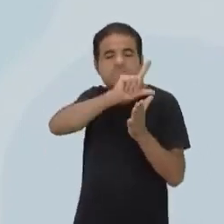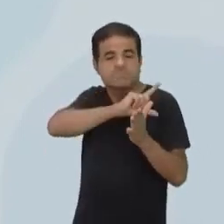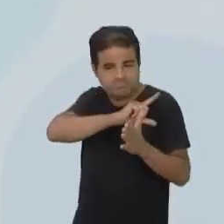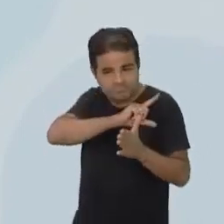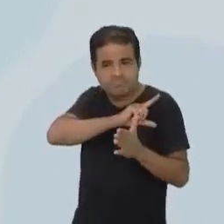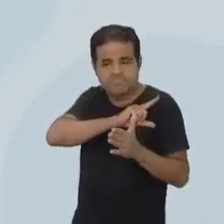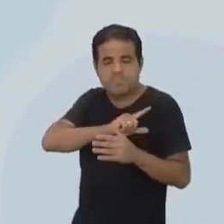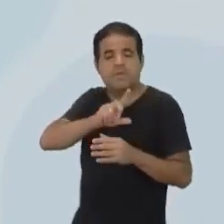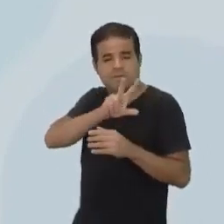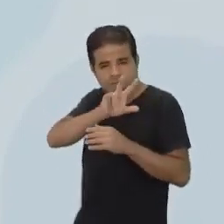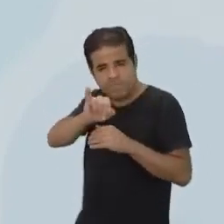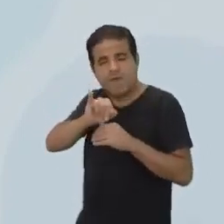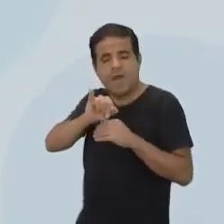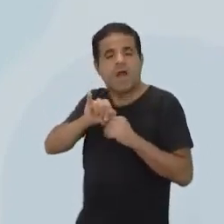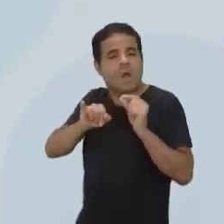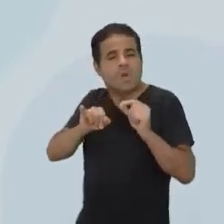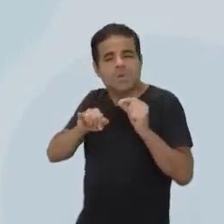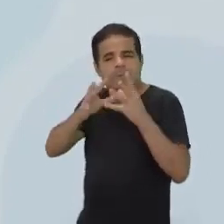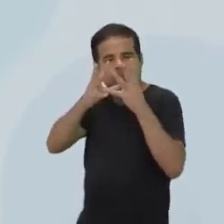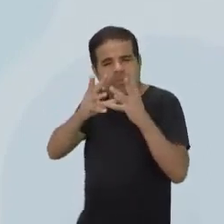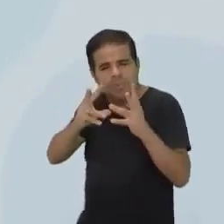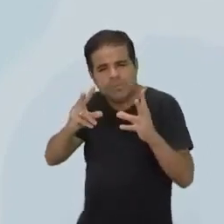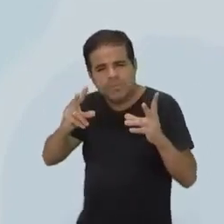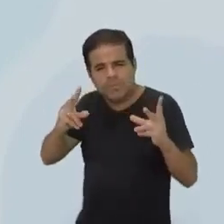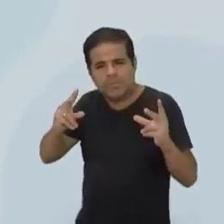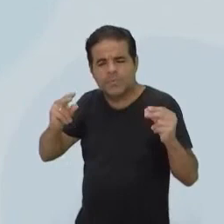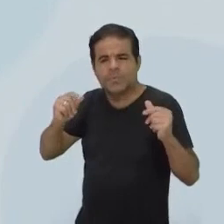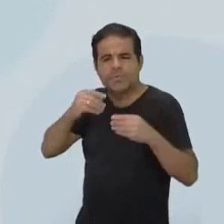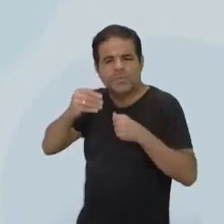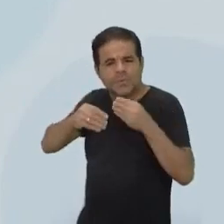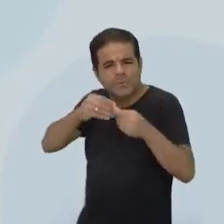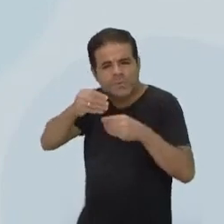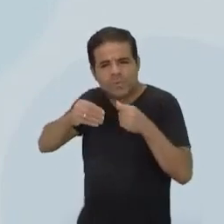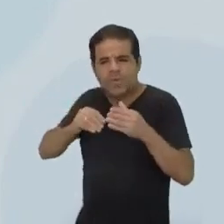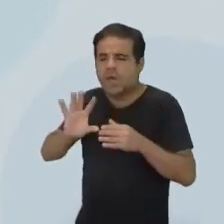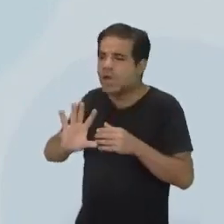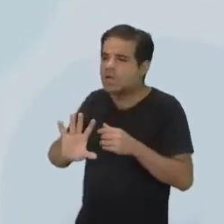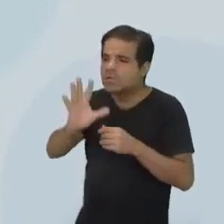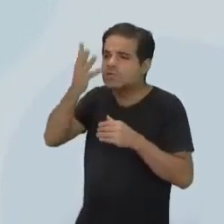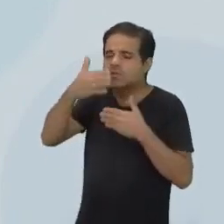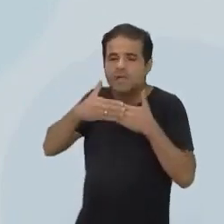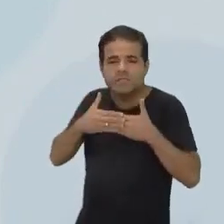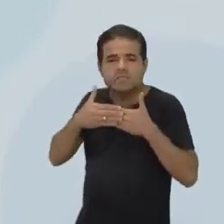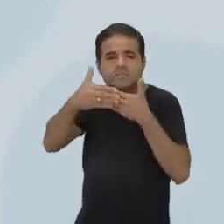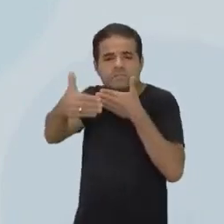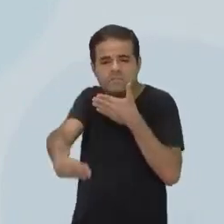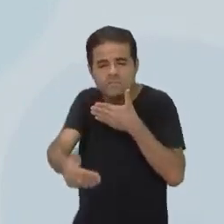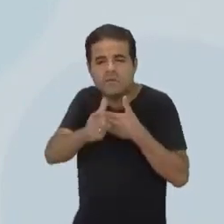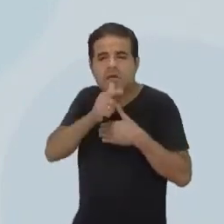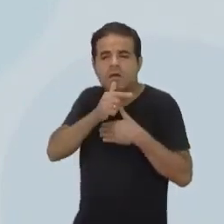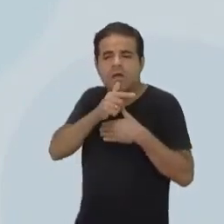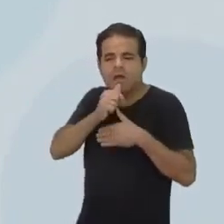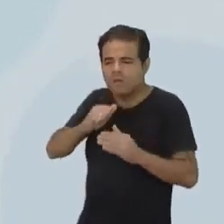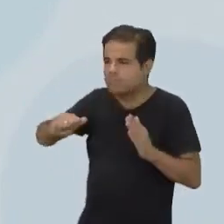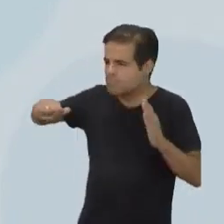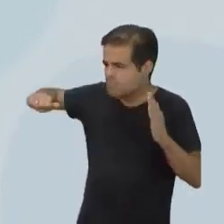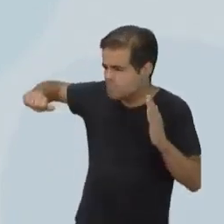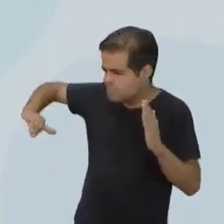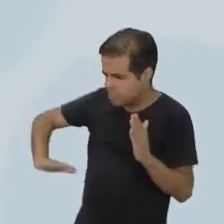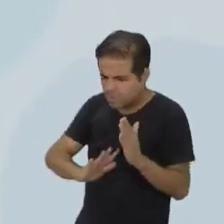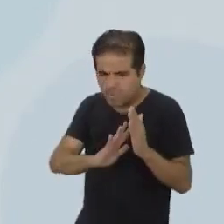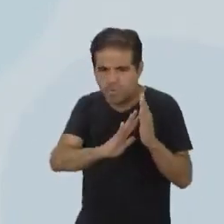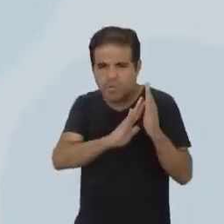que vão... essa dissolução, ela ocorre, as rochas, a água vai